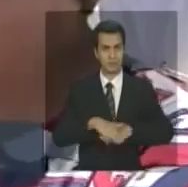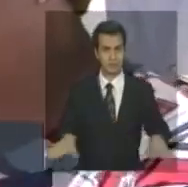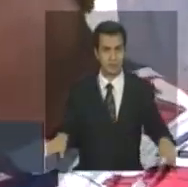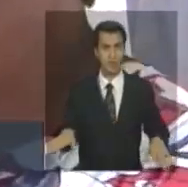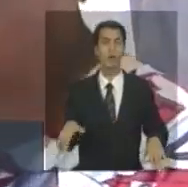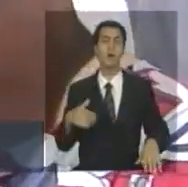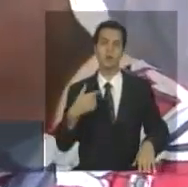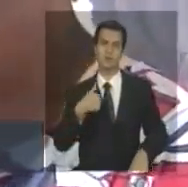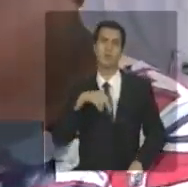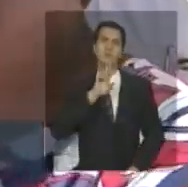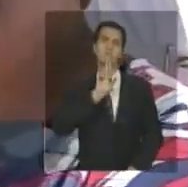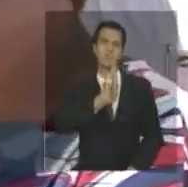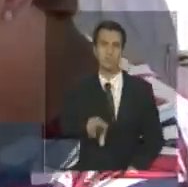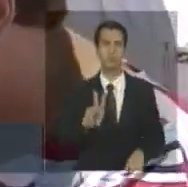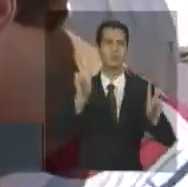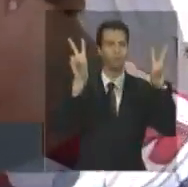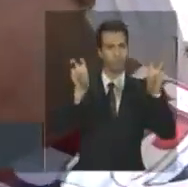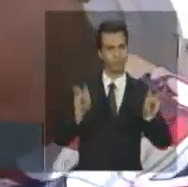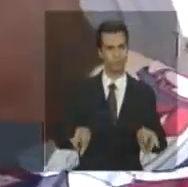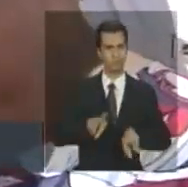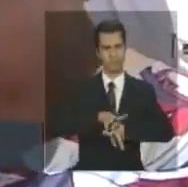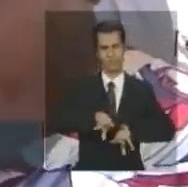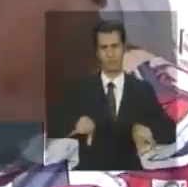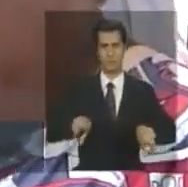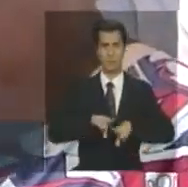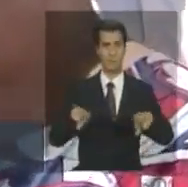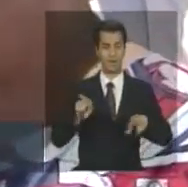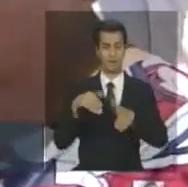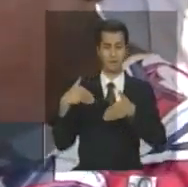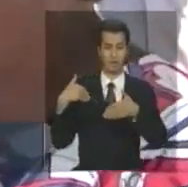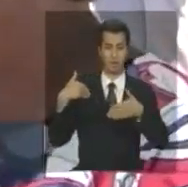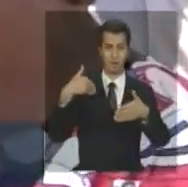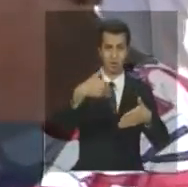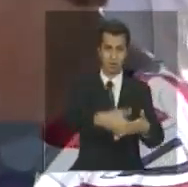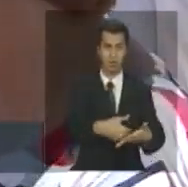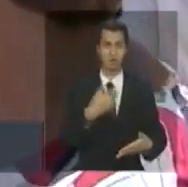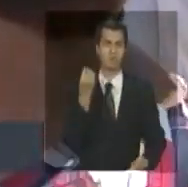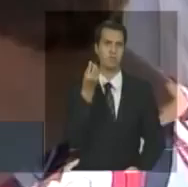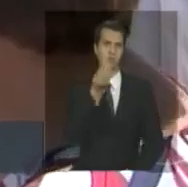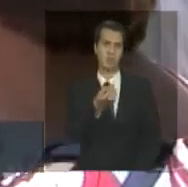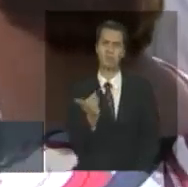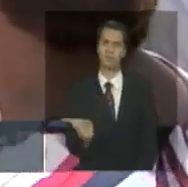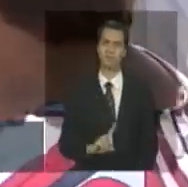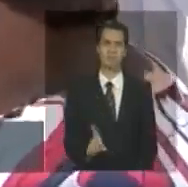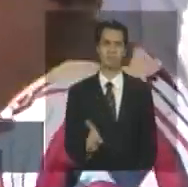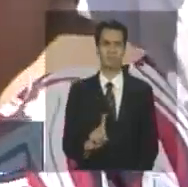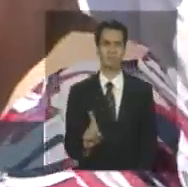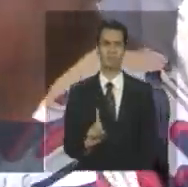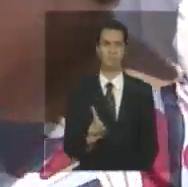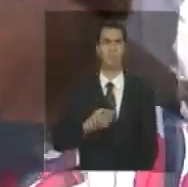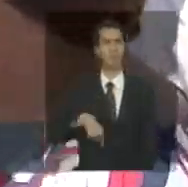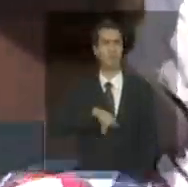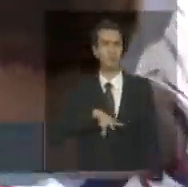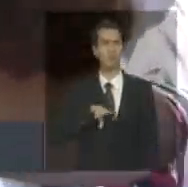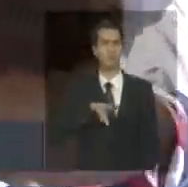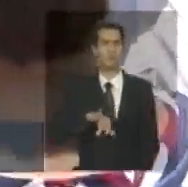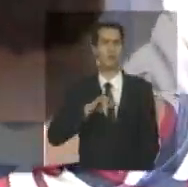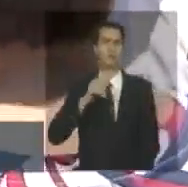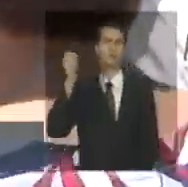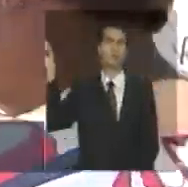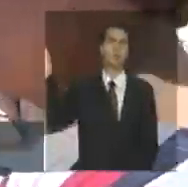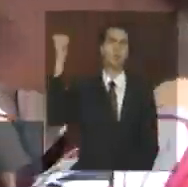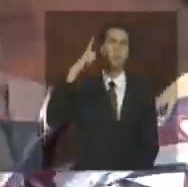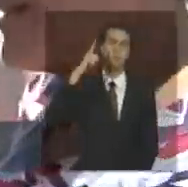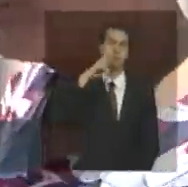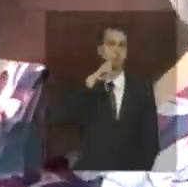assuntos, eu respondo. Mas ao longo dela, nós aqui vamos aguentar um sol, como disse